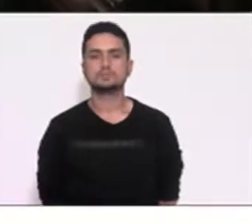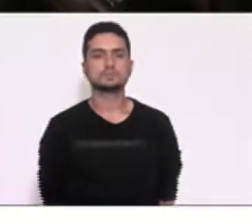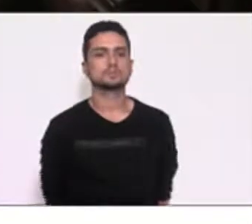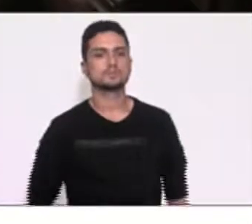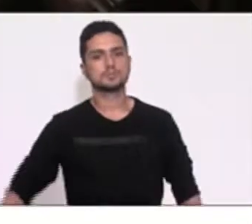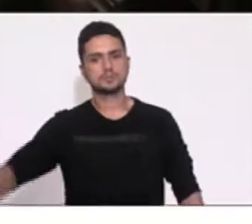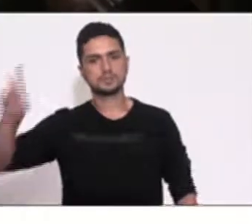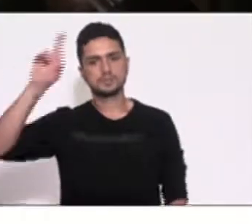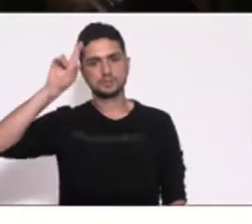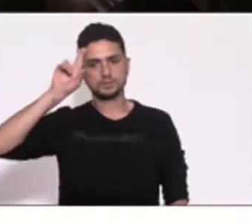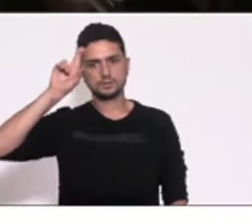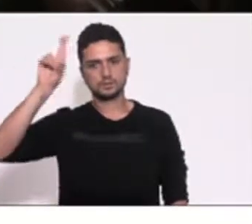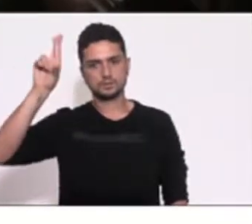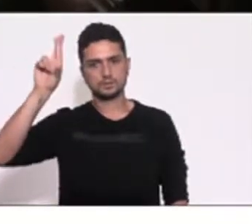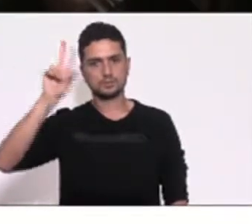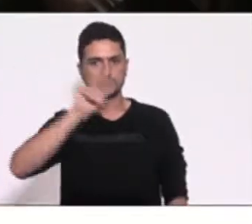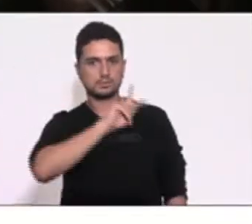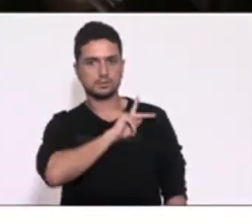Senhor